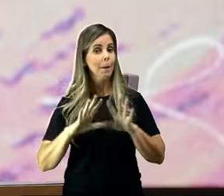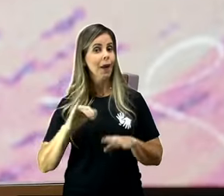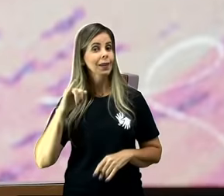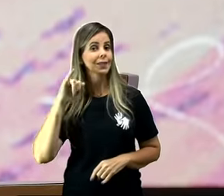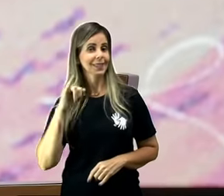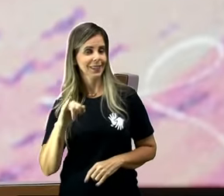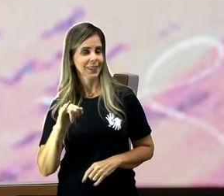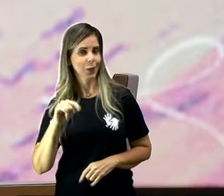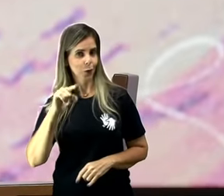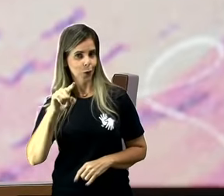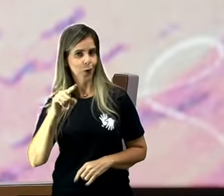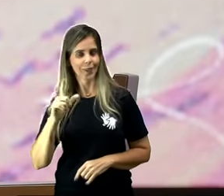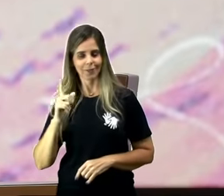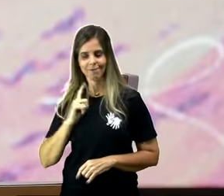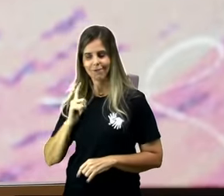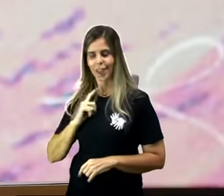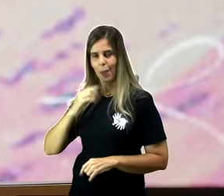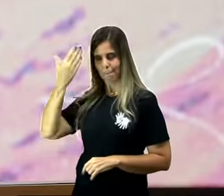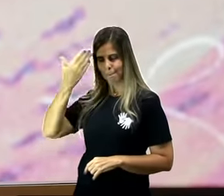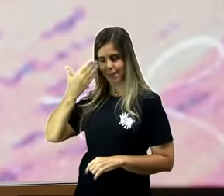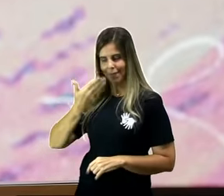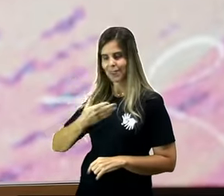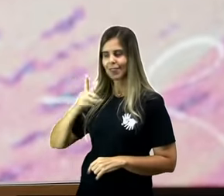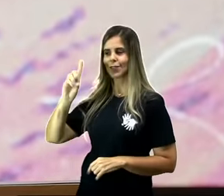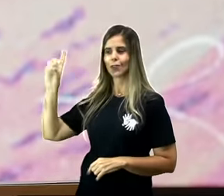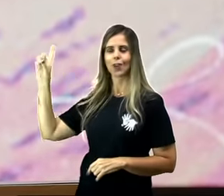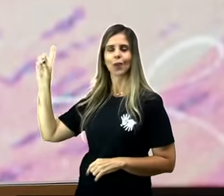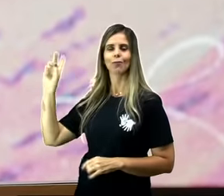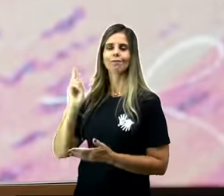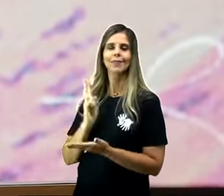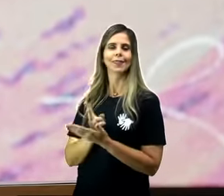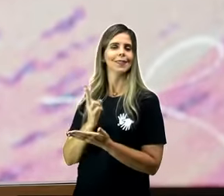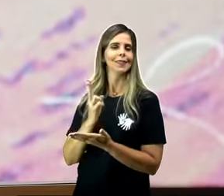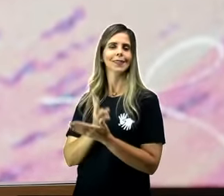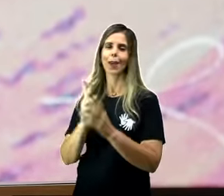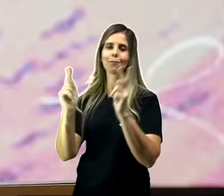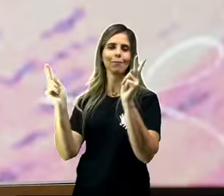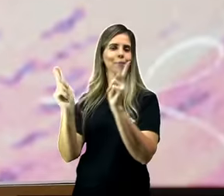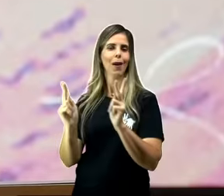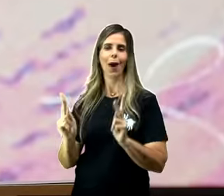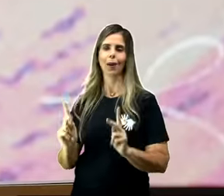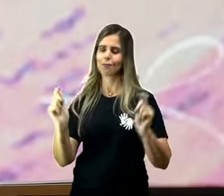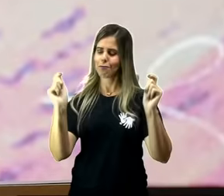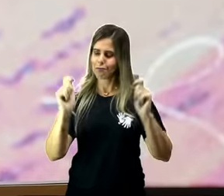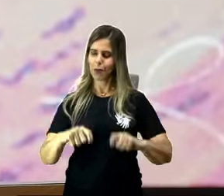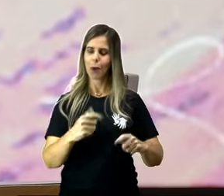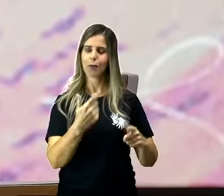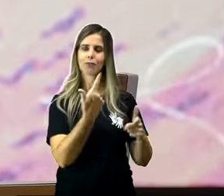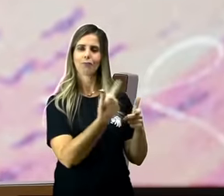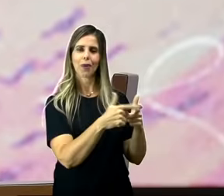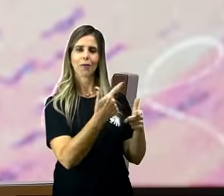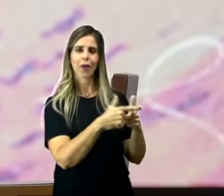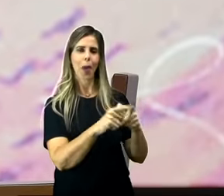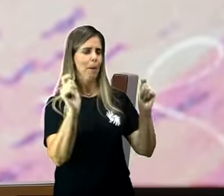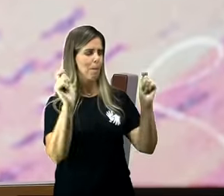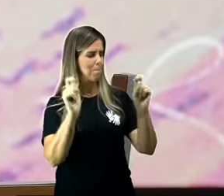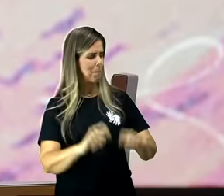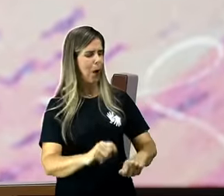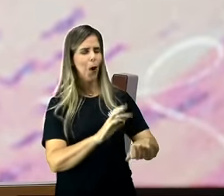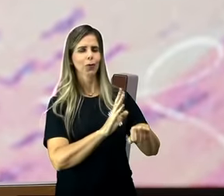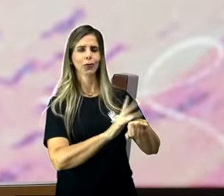paz. Ainda que eu ande pelo vale da sombra da morte, não temeria mal algum, porque